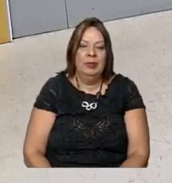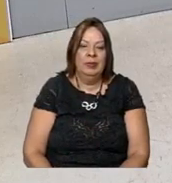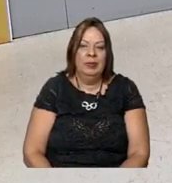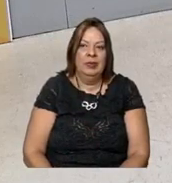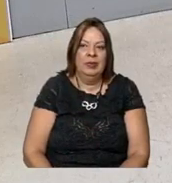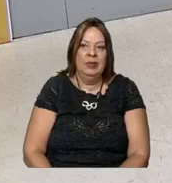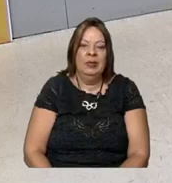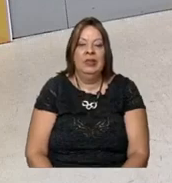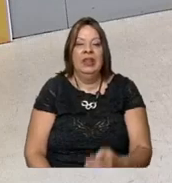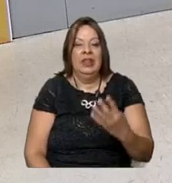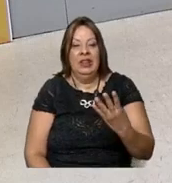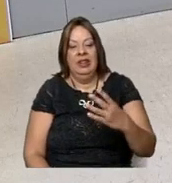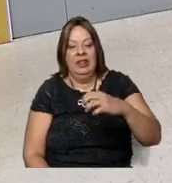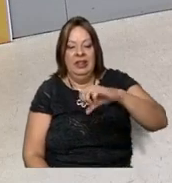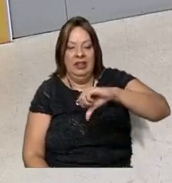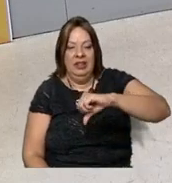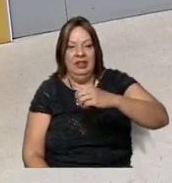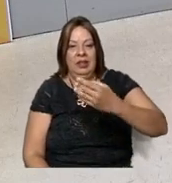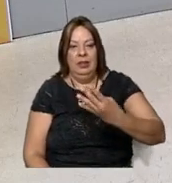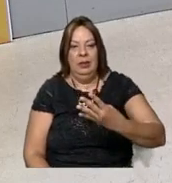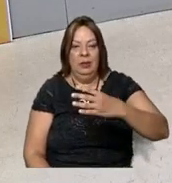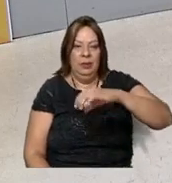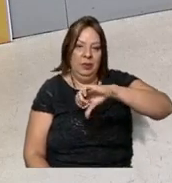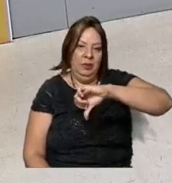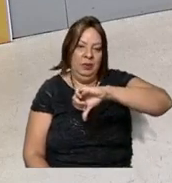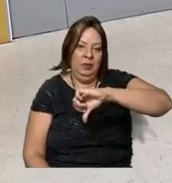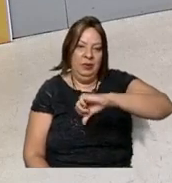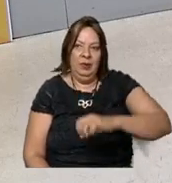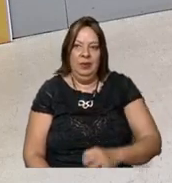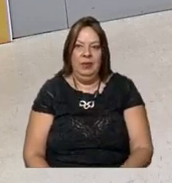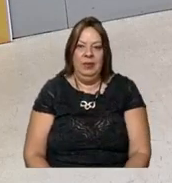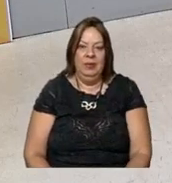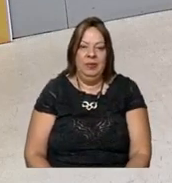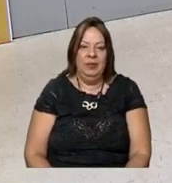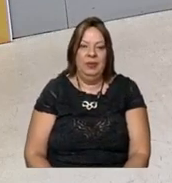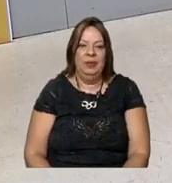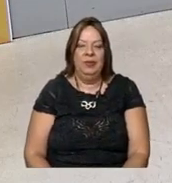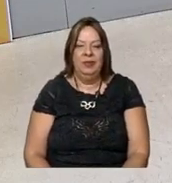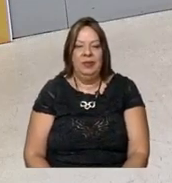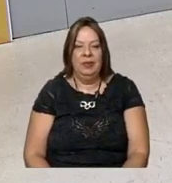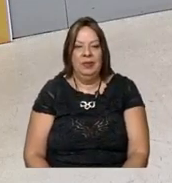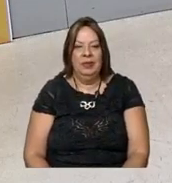confirma. 49, decide 49.